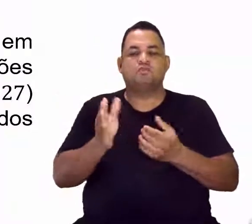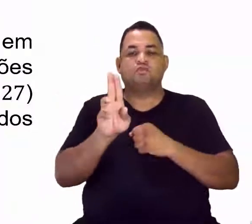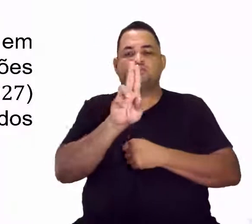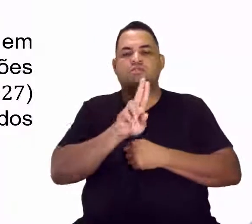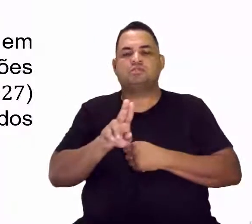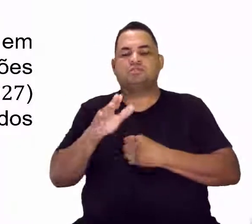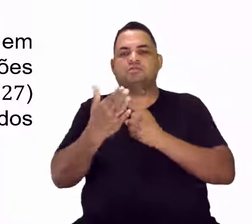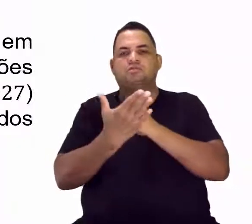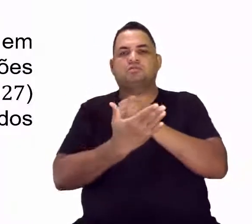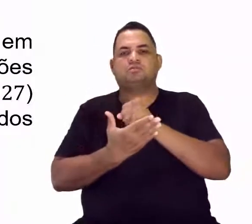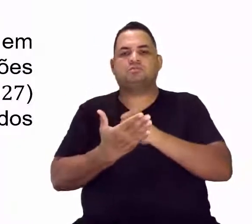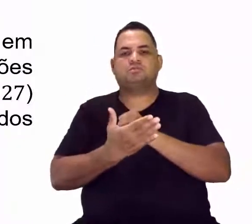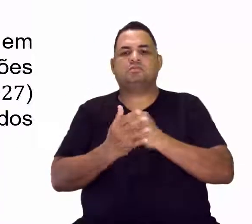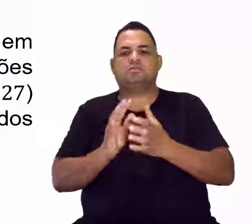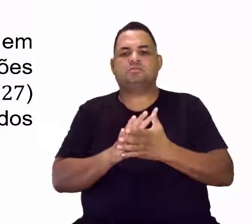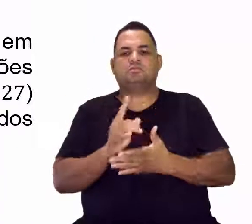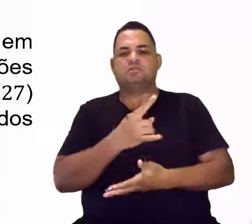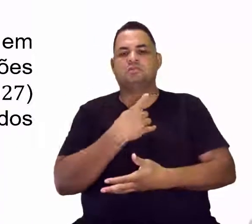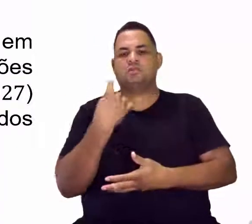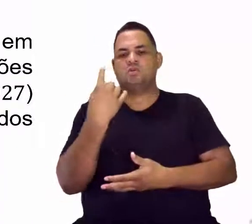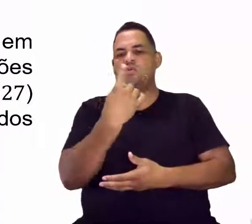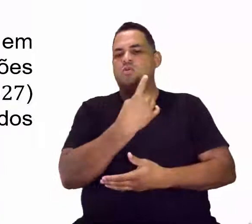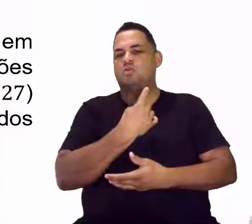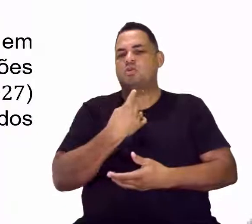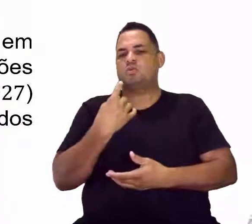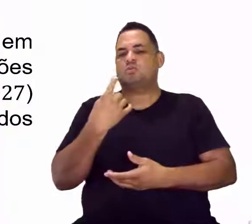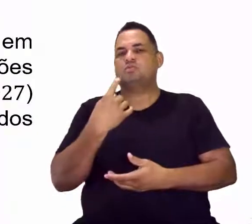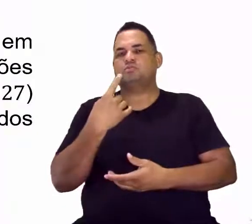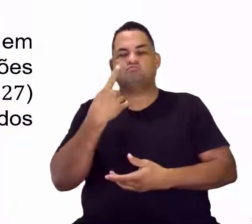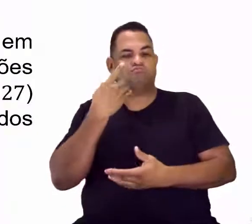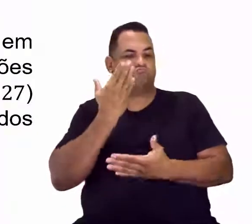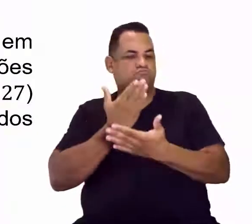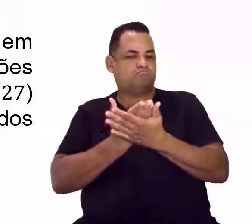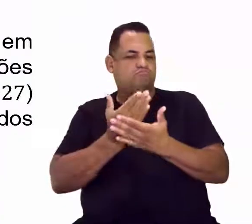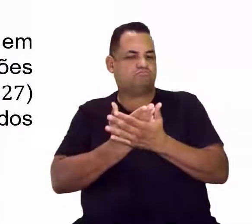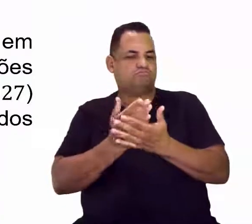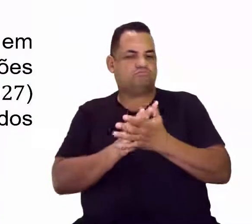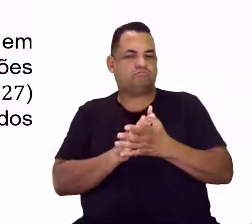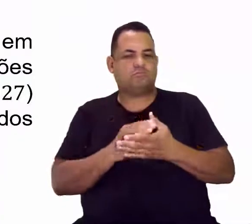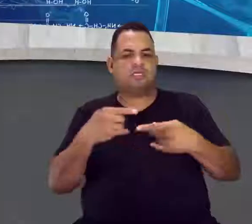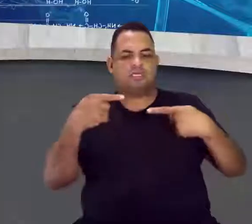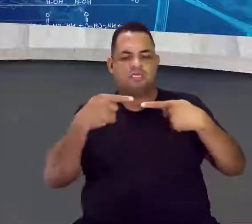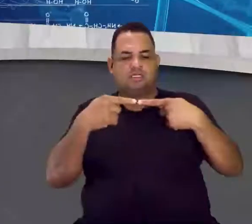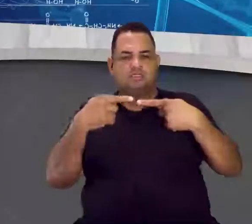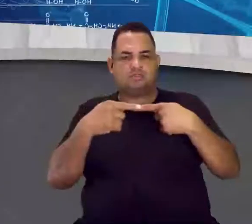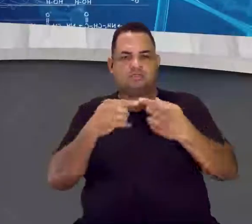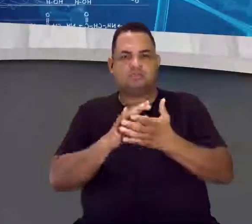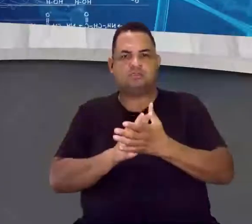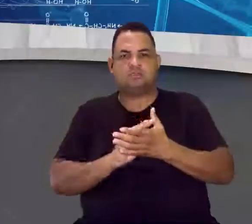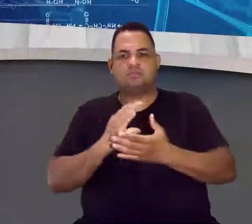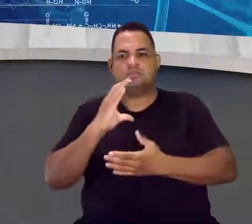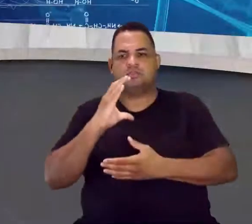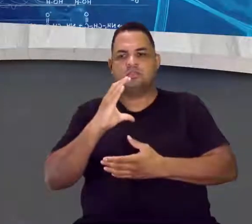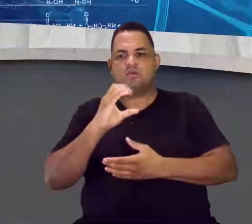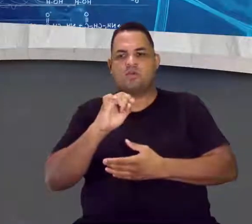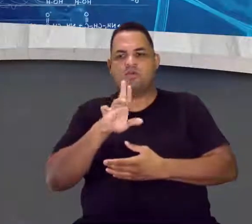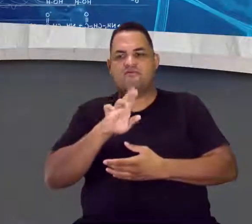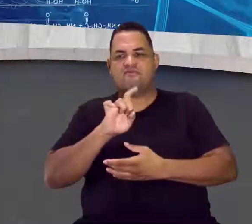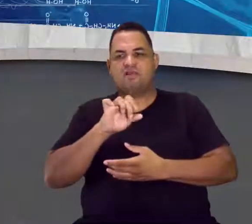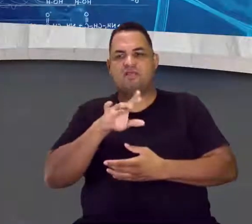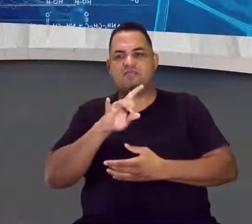bases. Nós vimos lá em ligações covalentes que